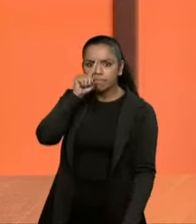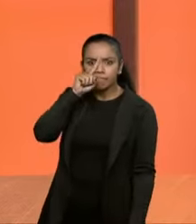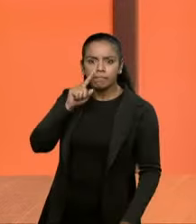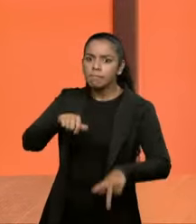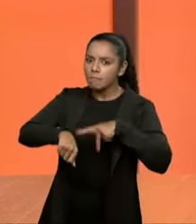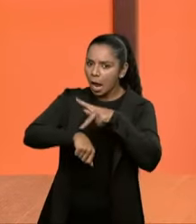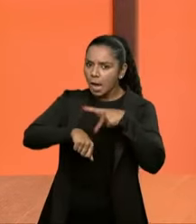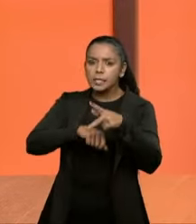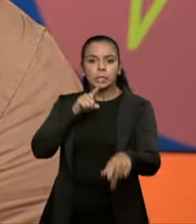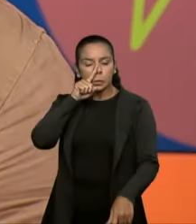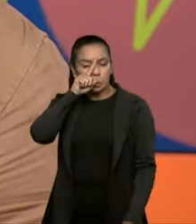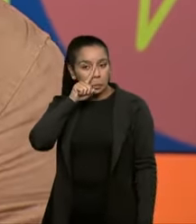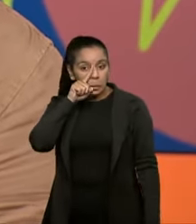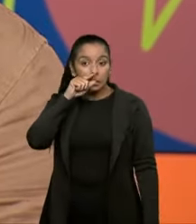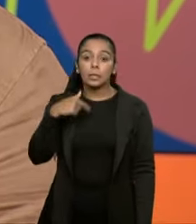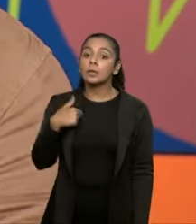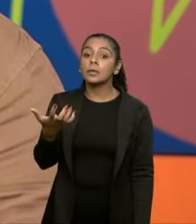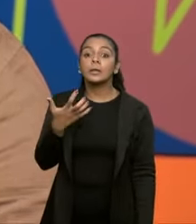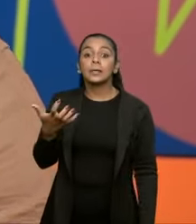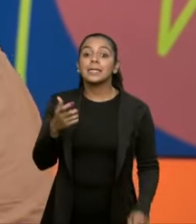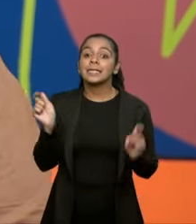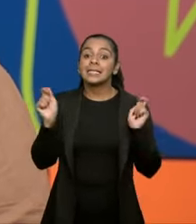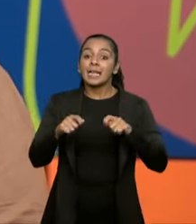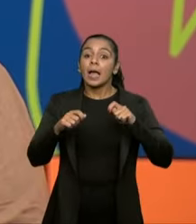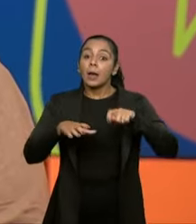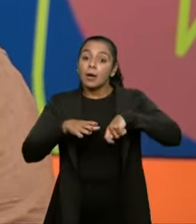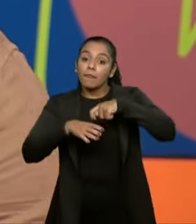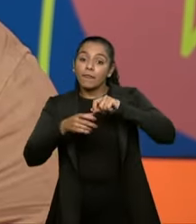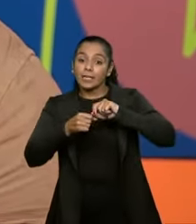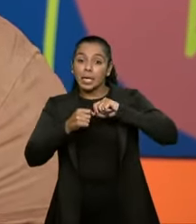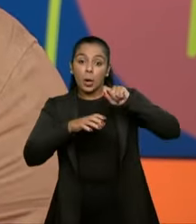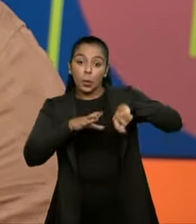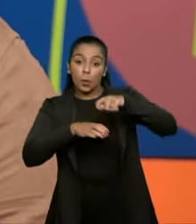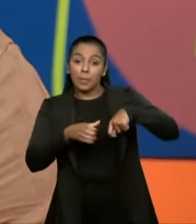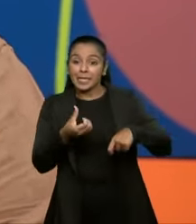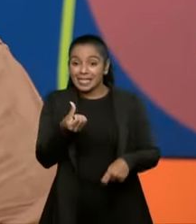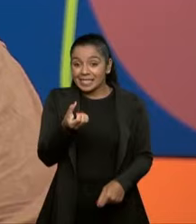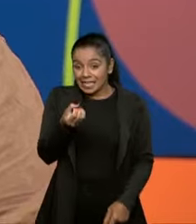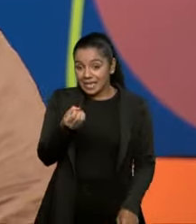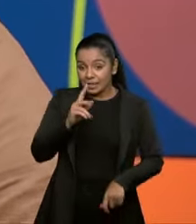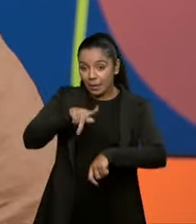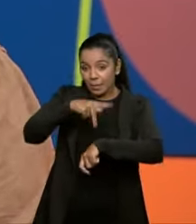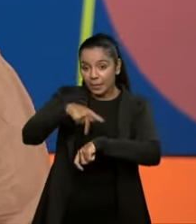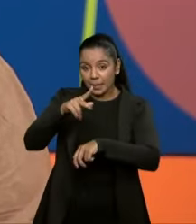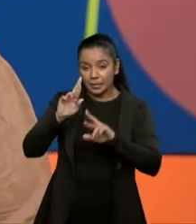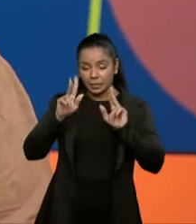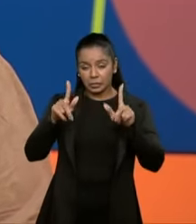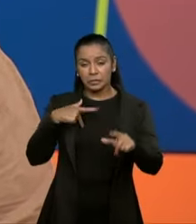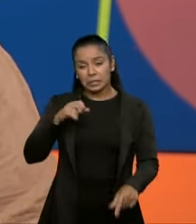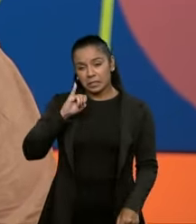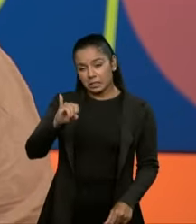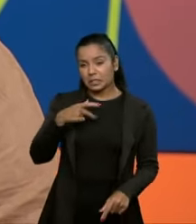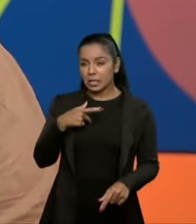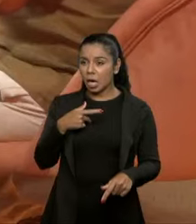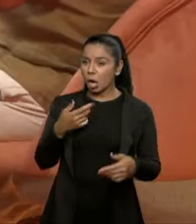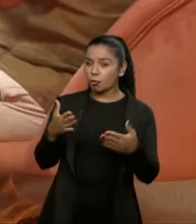Tem. E aí, eu queria te dar para cozinhar em 60 países diferentes. Se no meio do caminho eu ficar morrendo de saudade de casa dos meus cachorros, eu volto